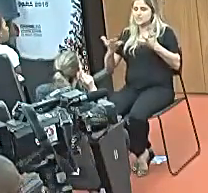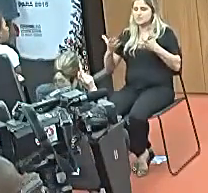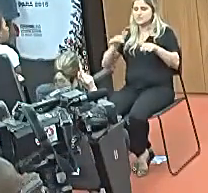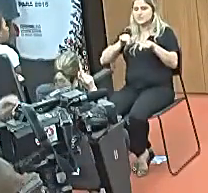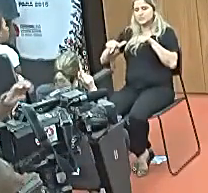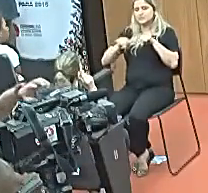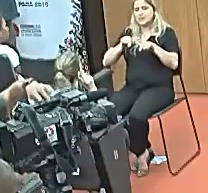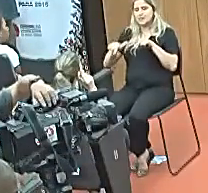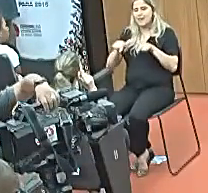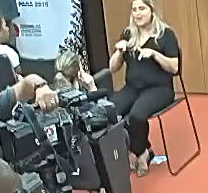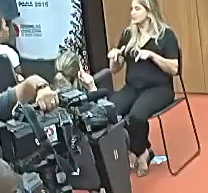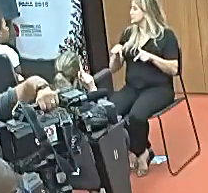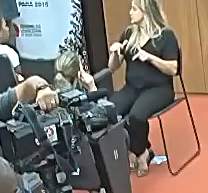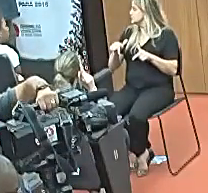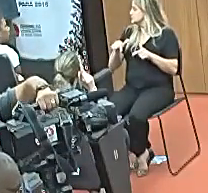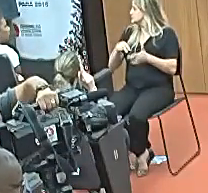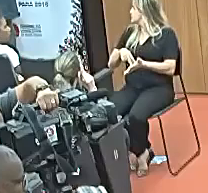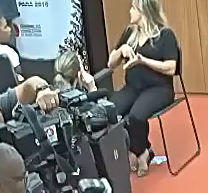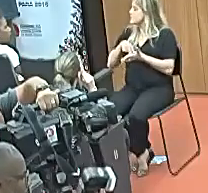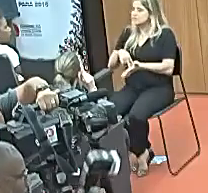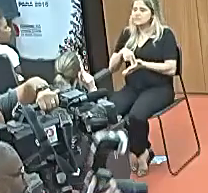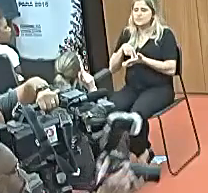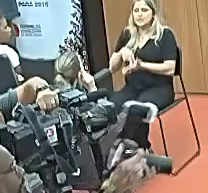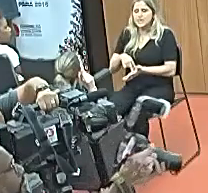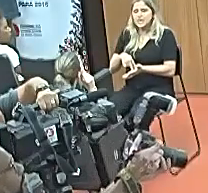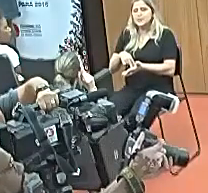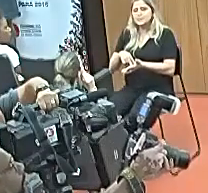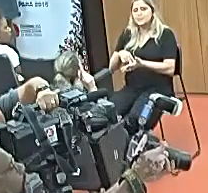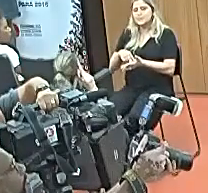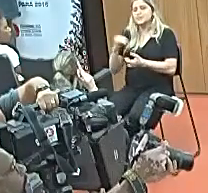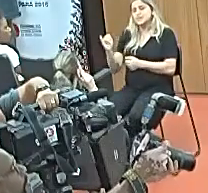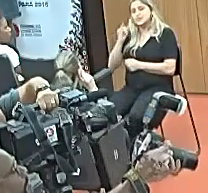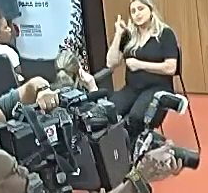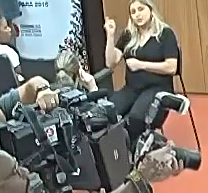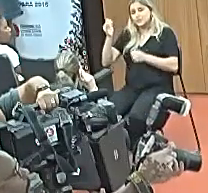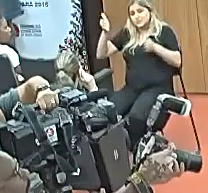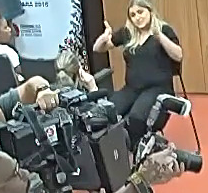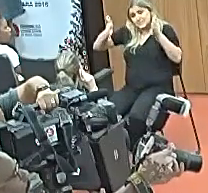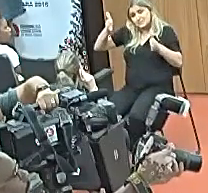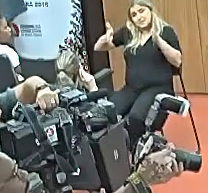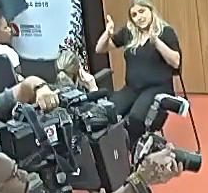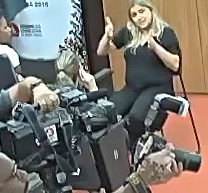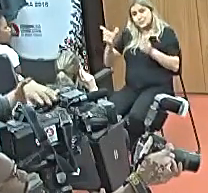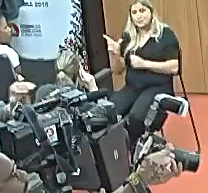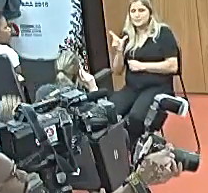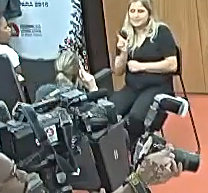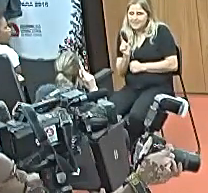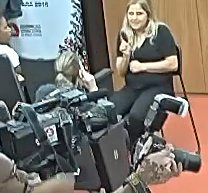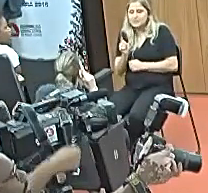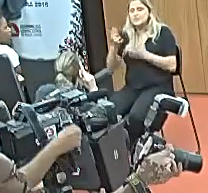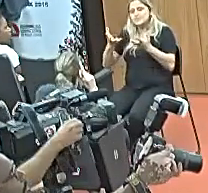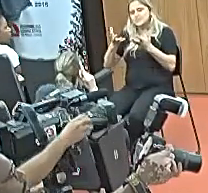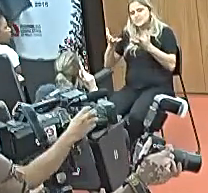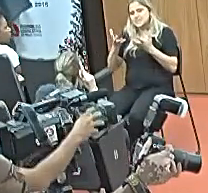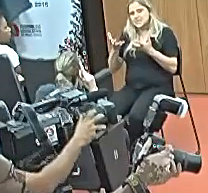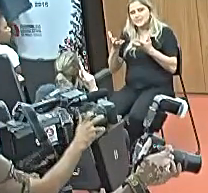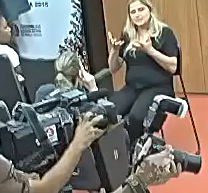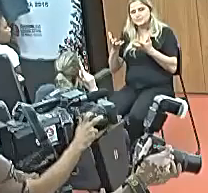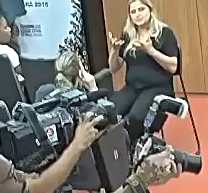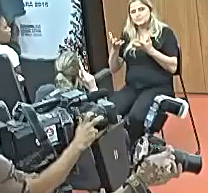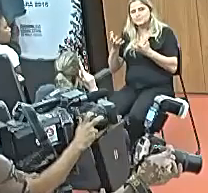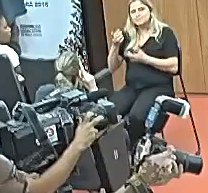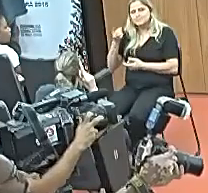complexo bem importante para ser feito nesse curto espaço de tempo mas que a gente vai ganhar é a